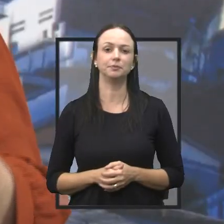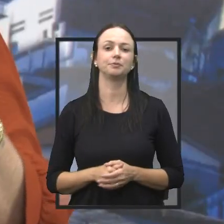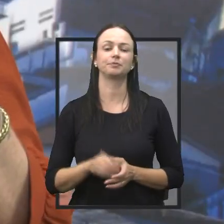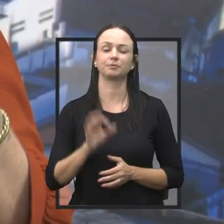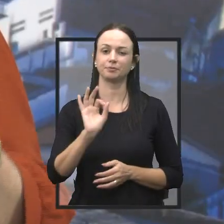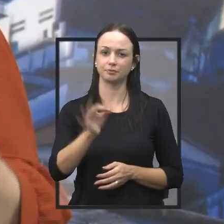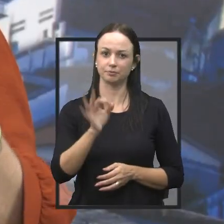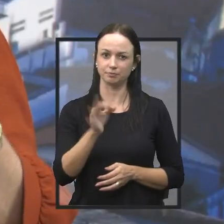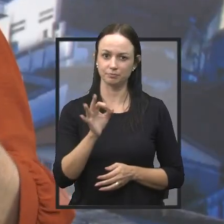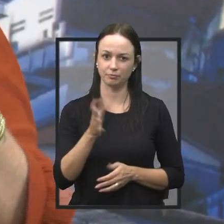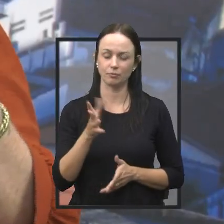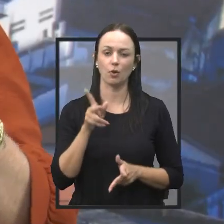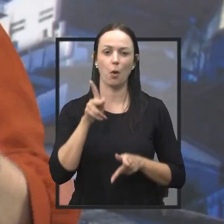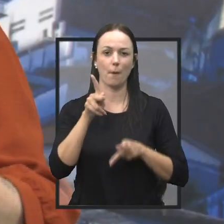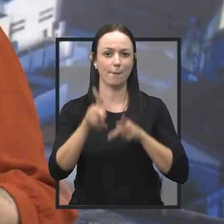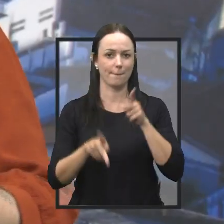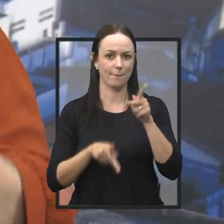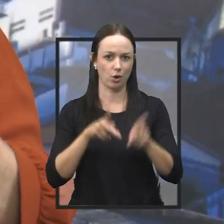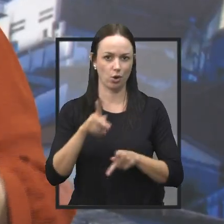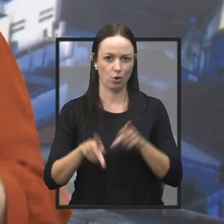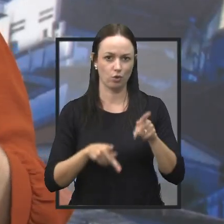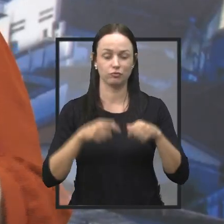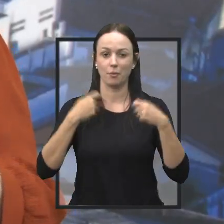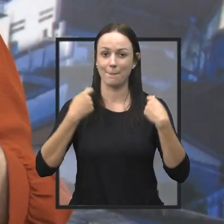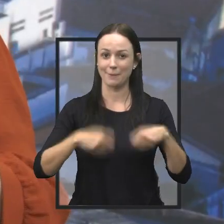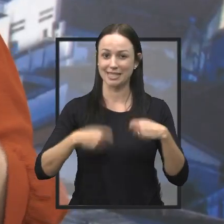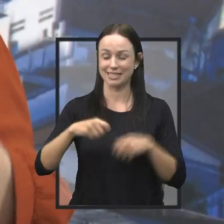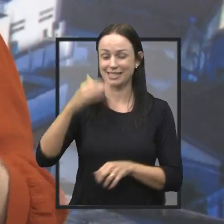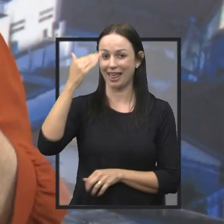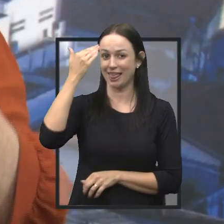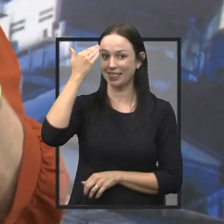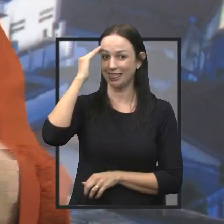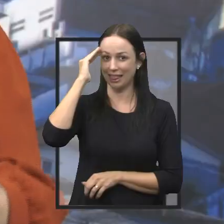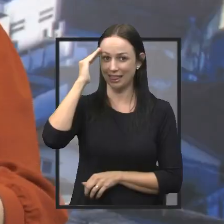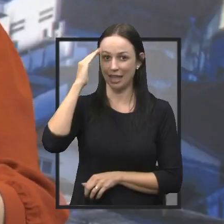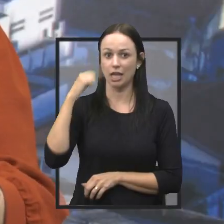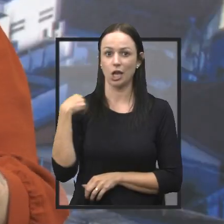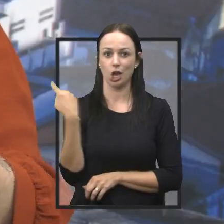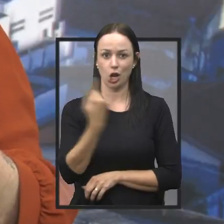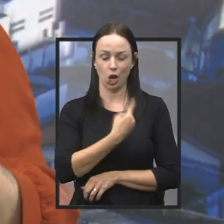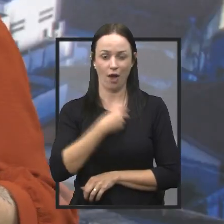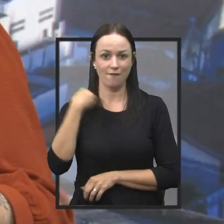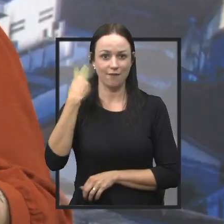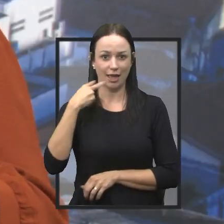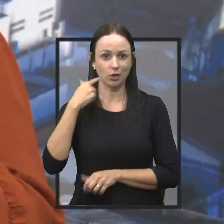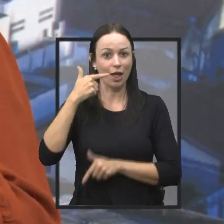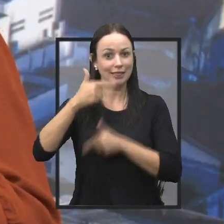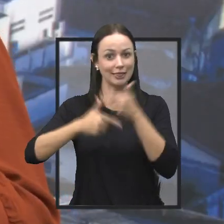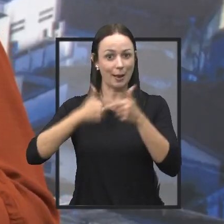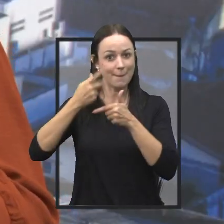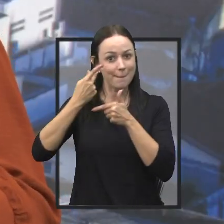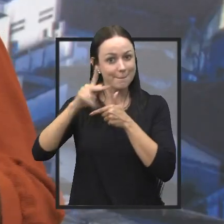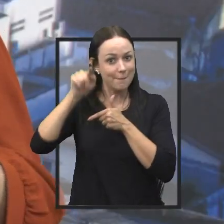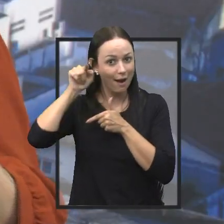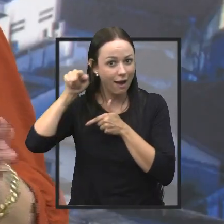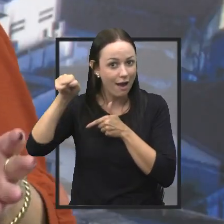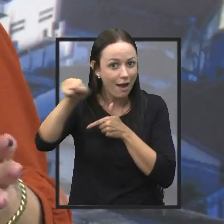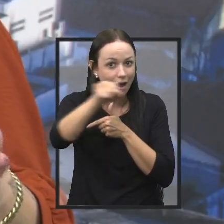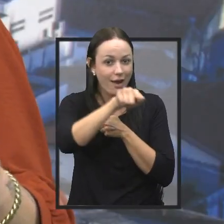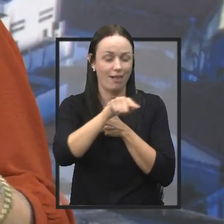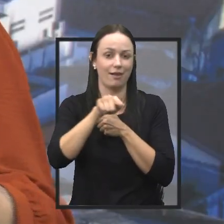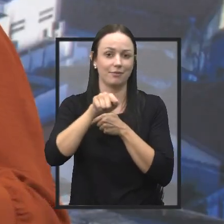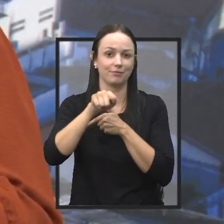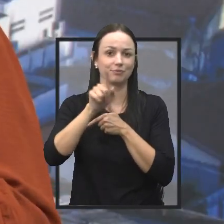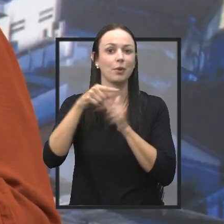isso. O povo precisa entender que nós estamos aqui trabalhando para eles. E o que aconteceu nessa sessão foi um